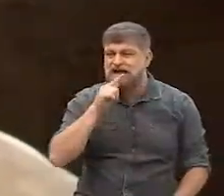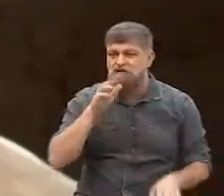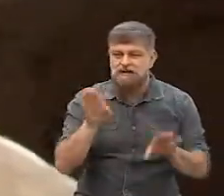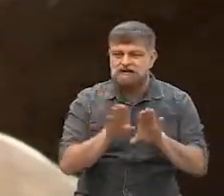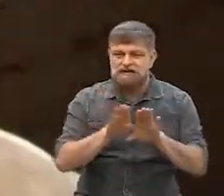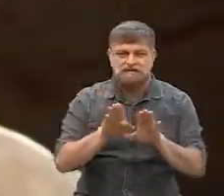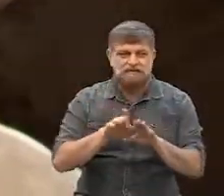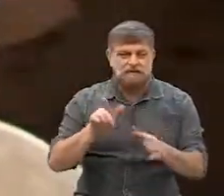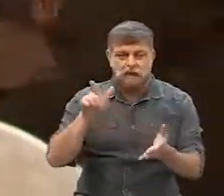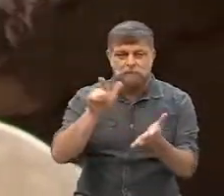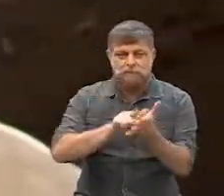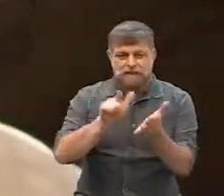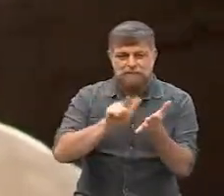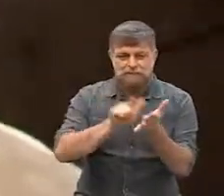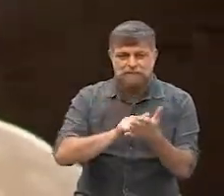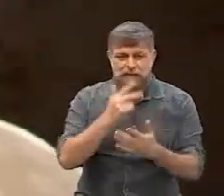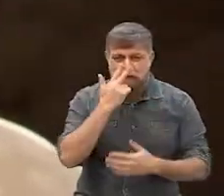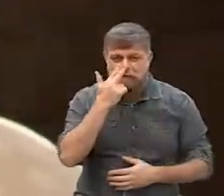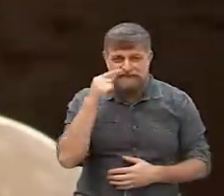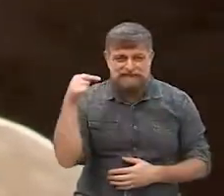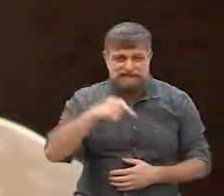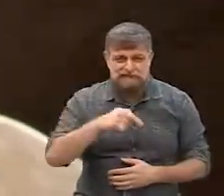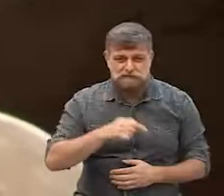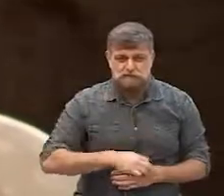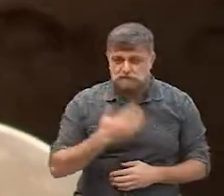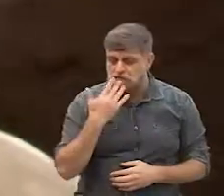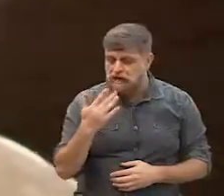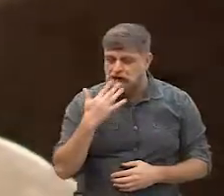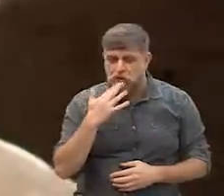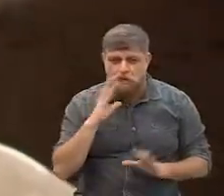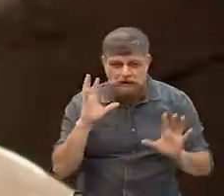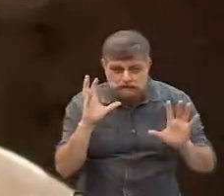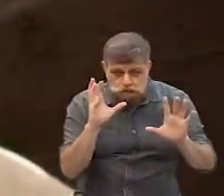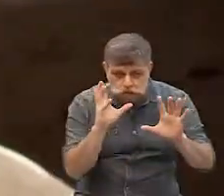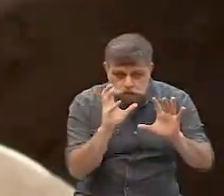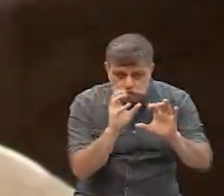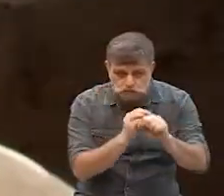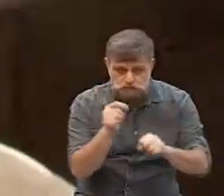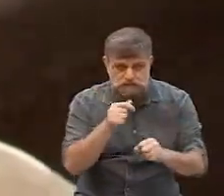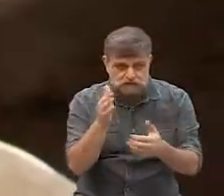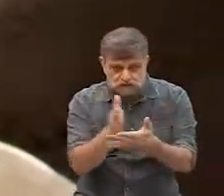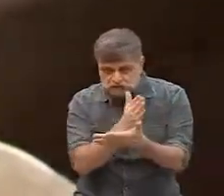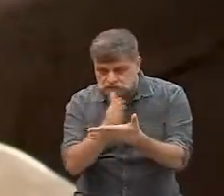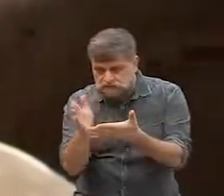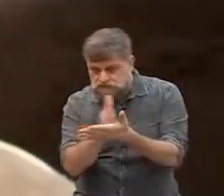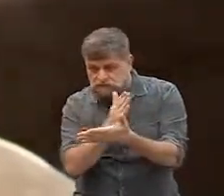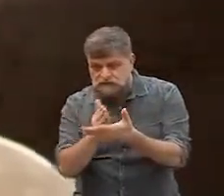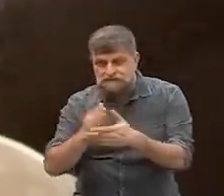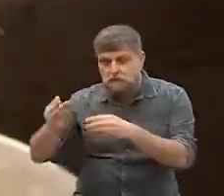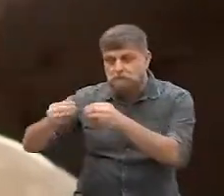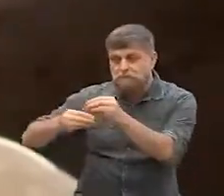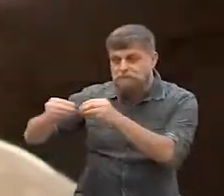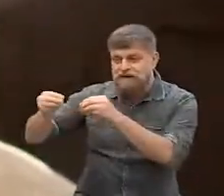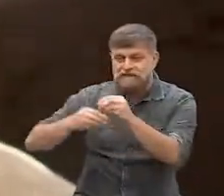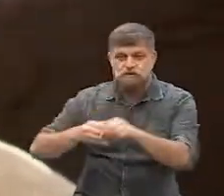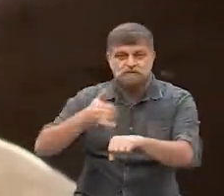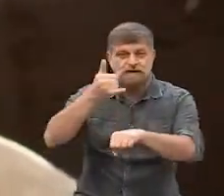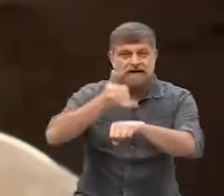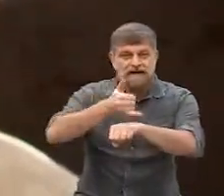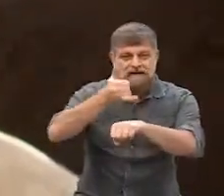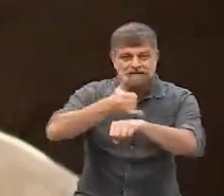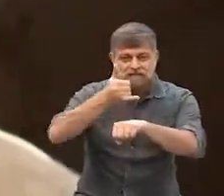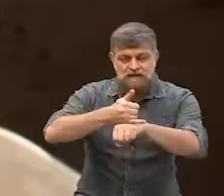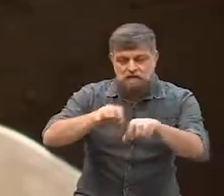onde o papel vira esse líquido escuro. E aí ocorre a separação do plástico e do alumínio